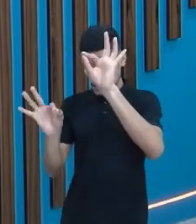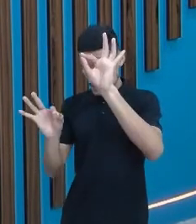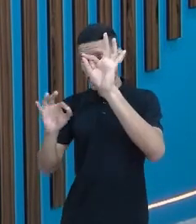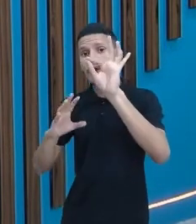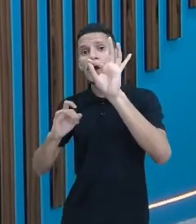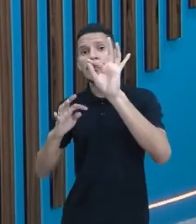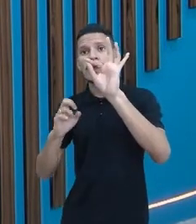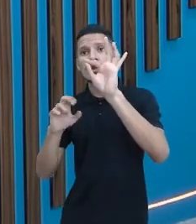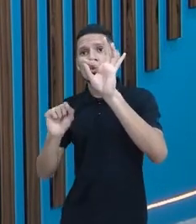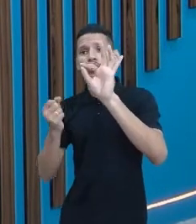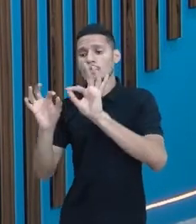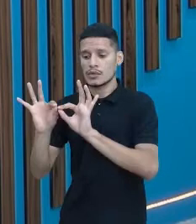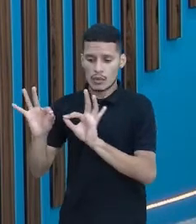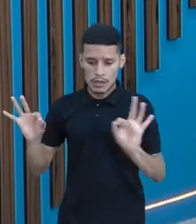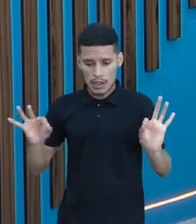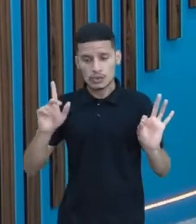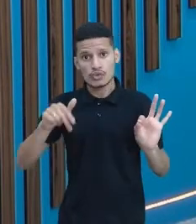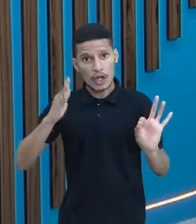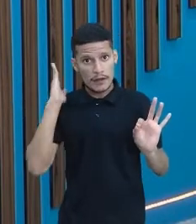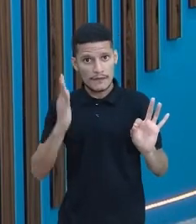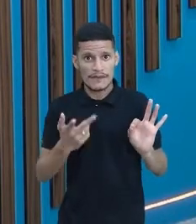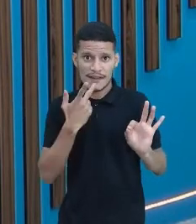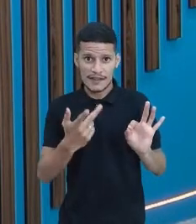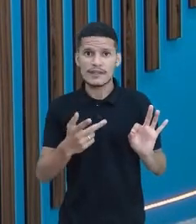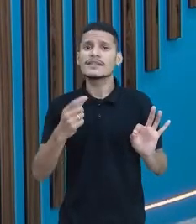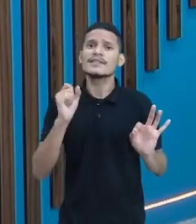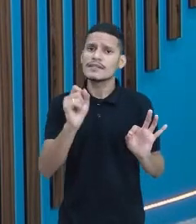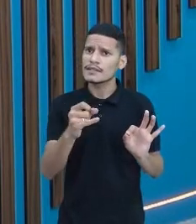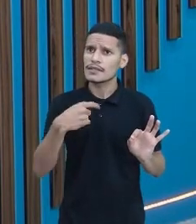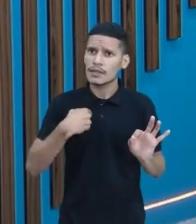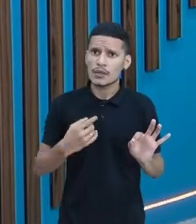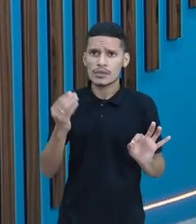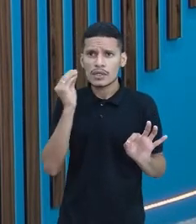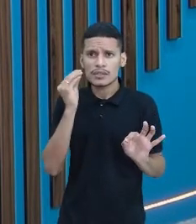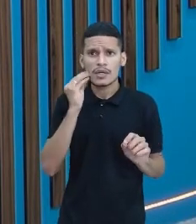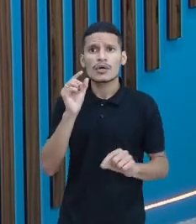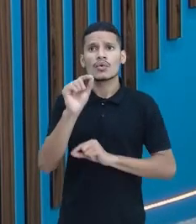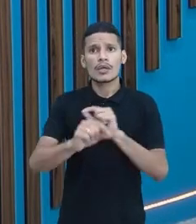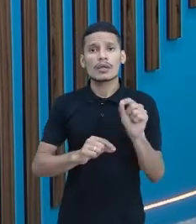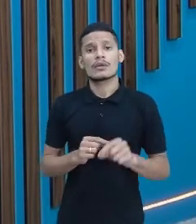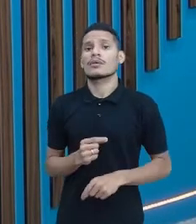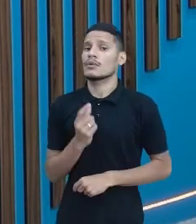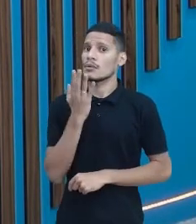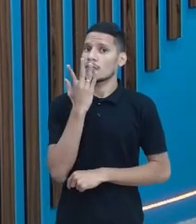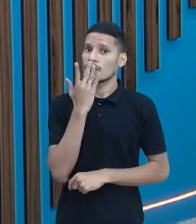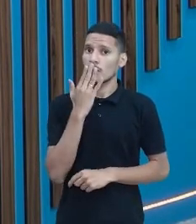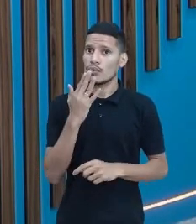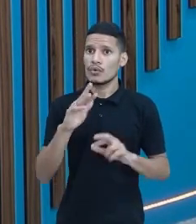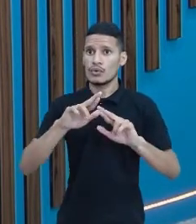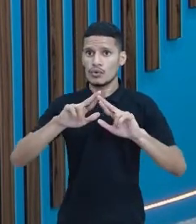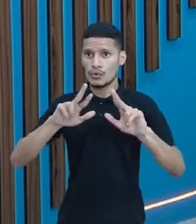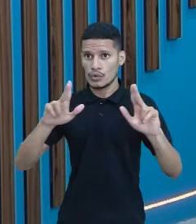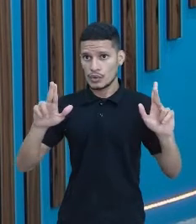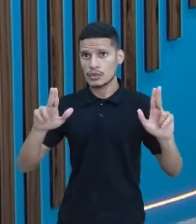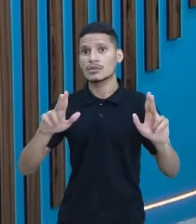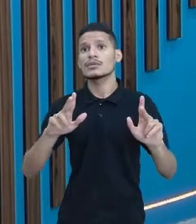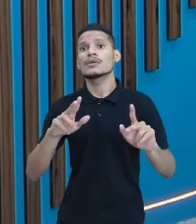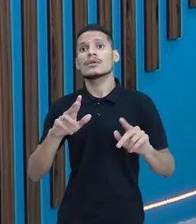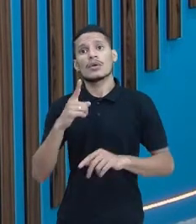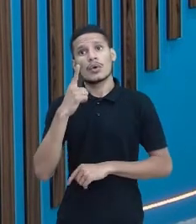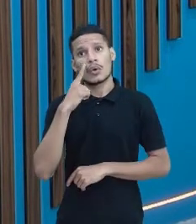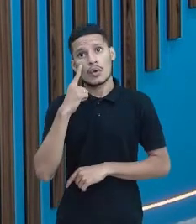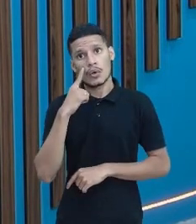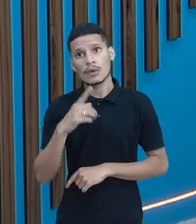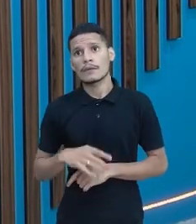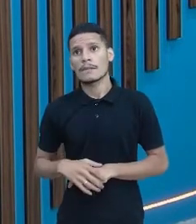é a hipotenusa vezes a sua projeção. Se eu for testar, olha que eu coloquei em cores coincidindo ali para a gente fazer esse teste. Ou